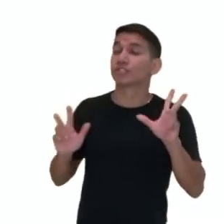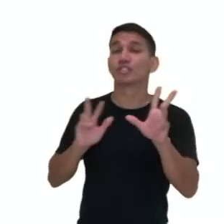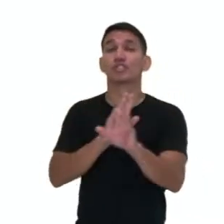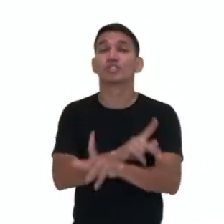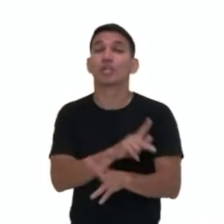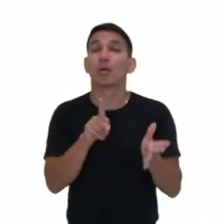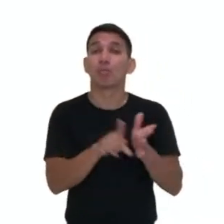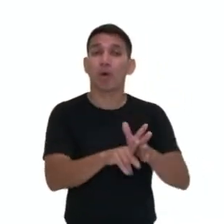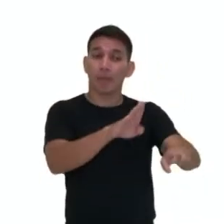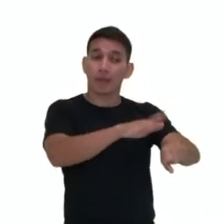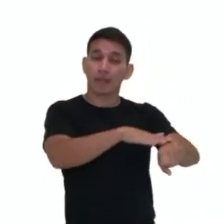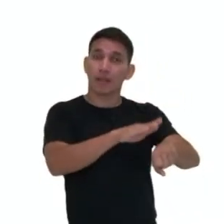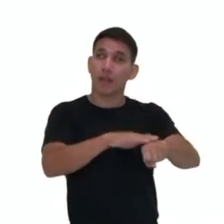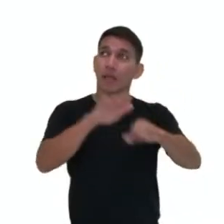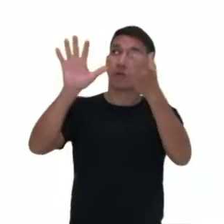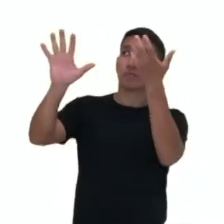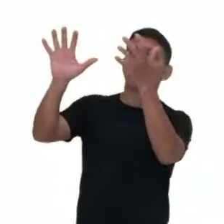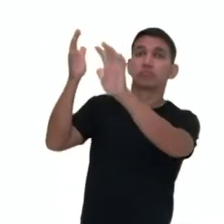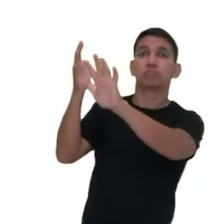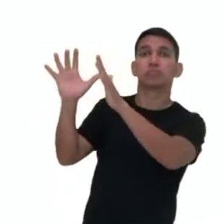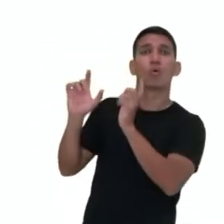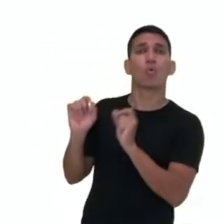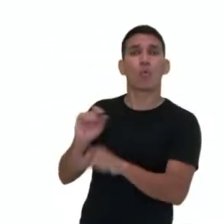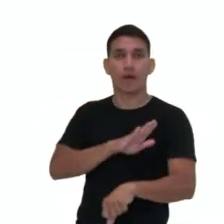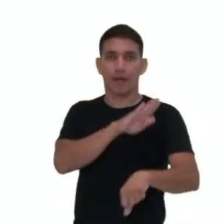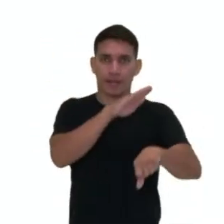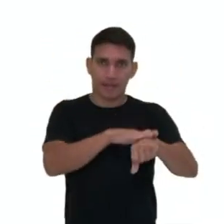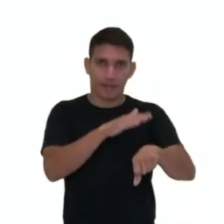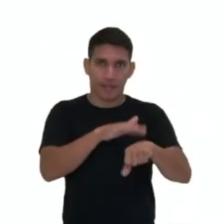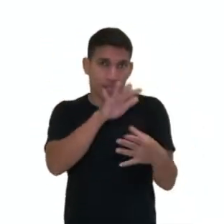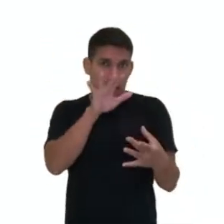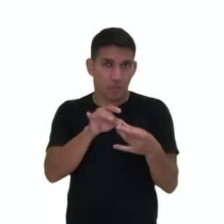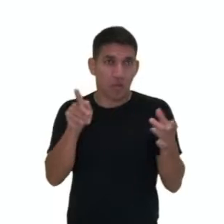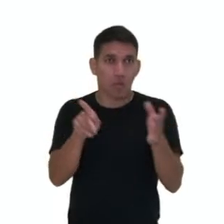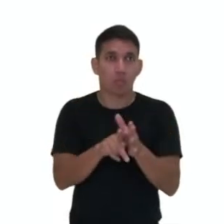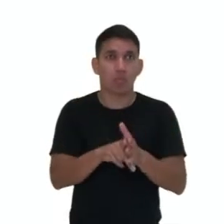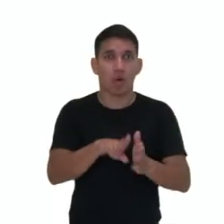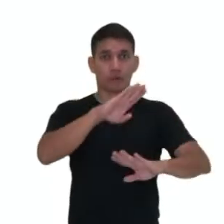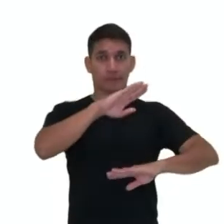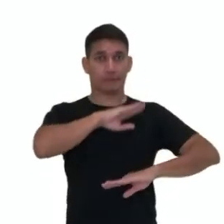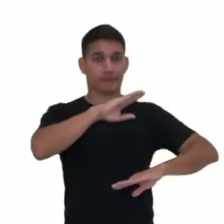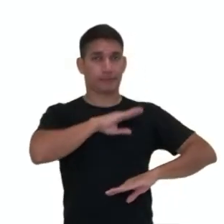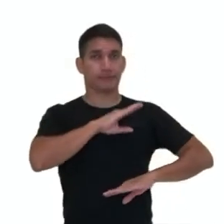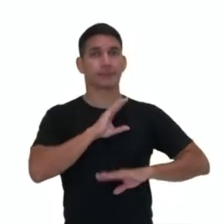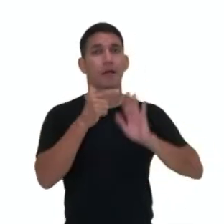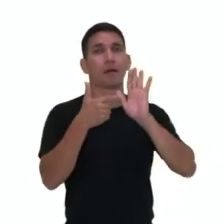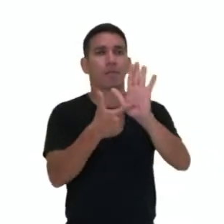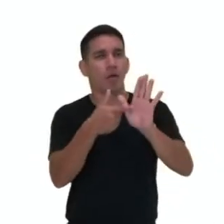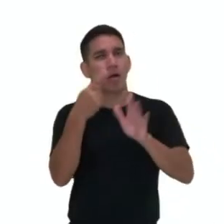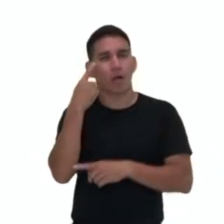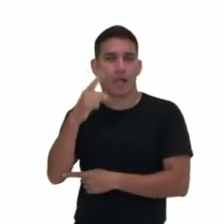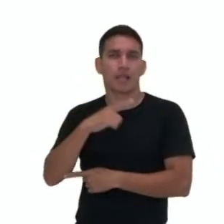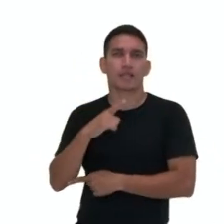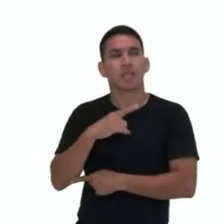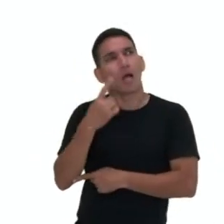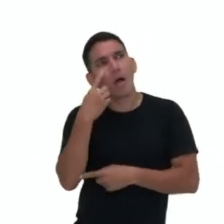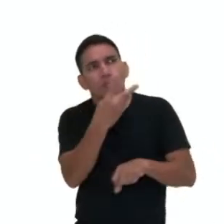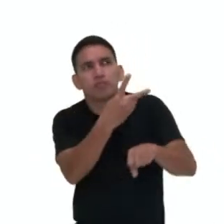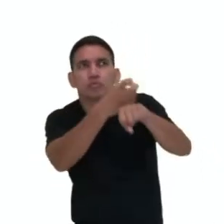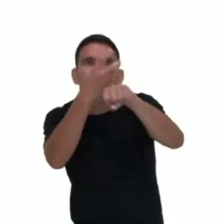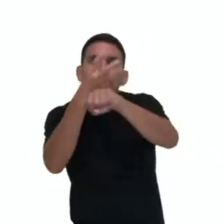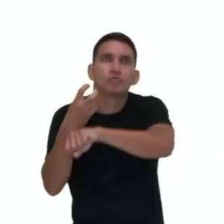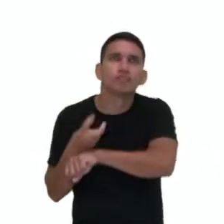então, entre tempo e clima? O tempo se refere a essas condições ali de registro, né, de como